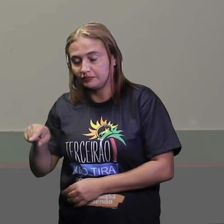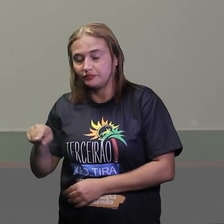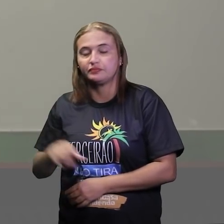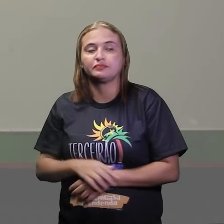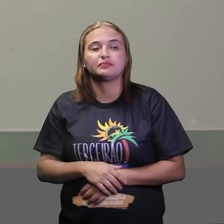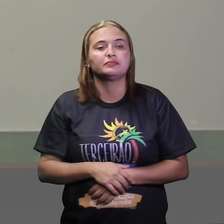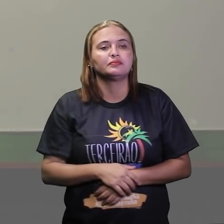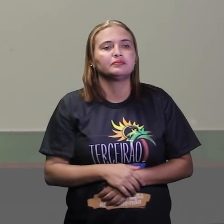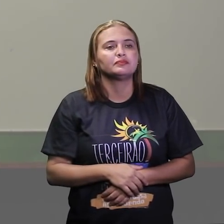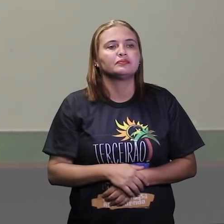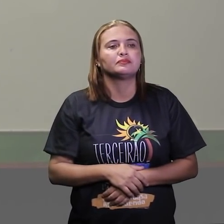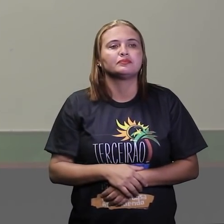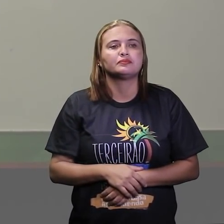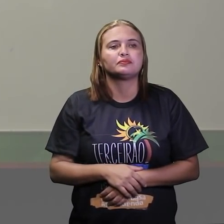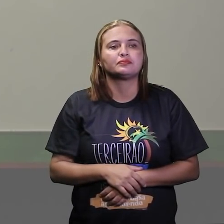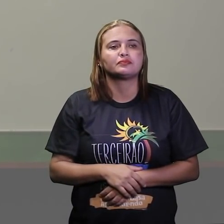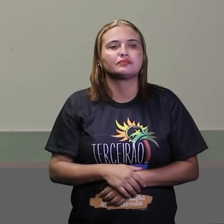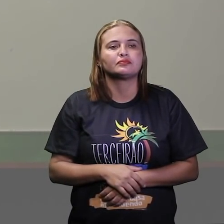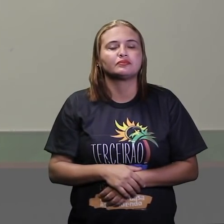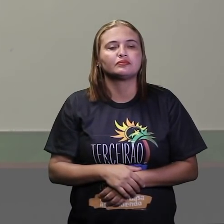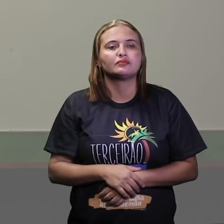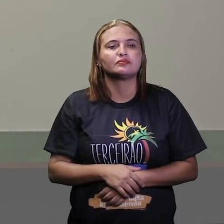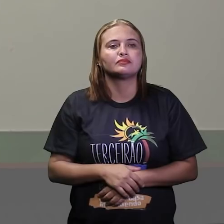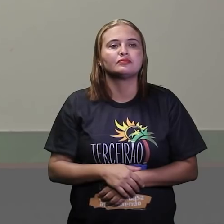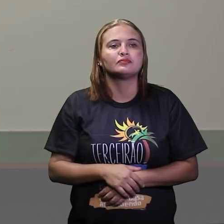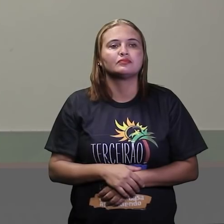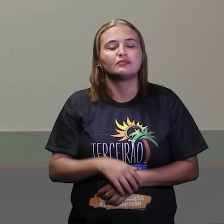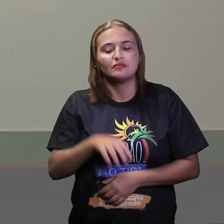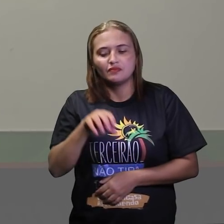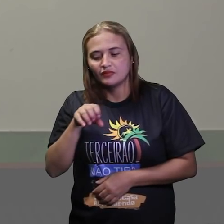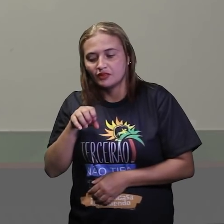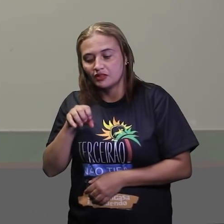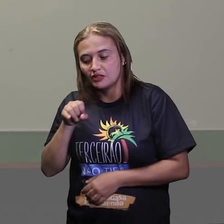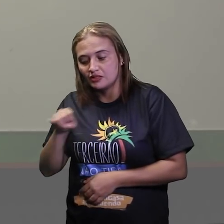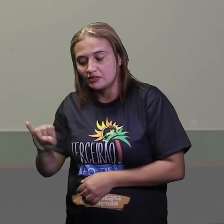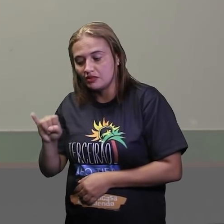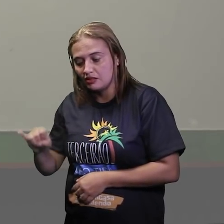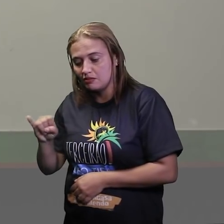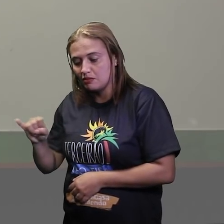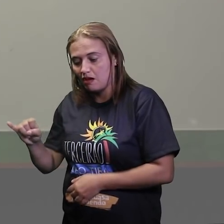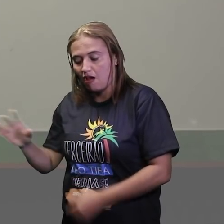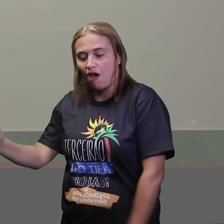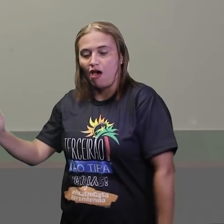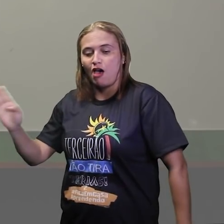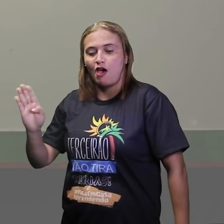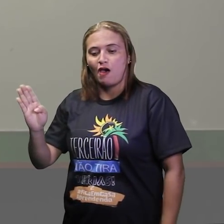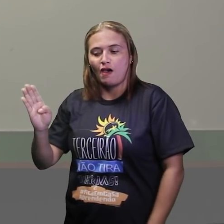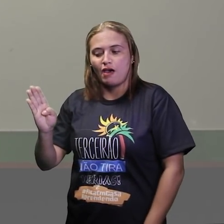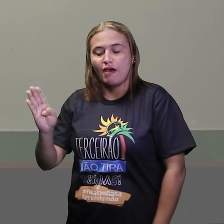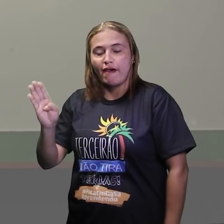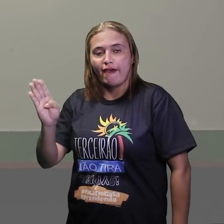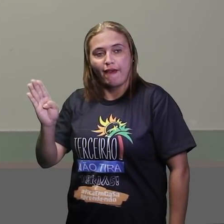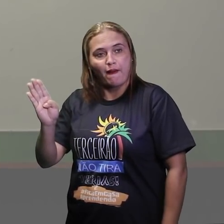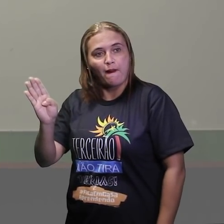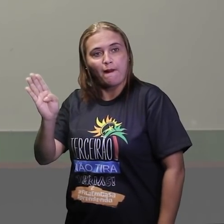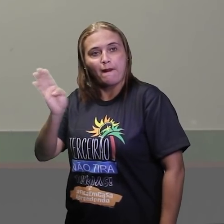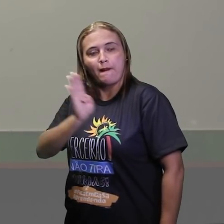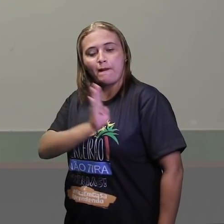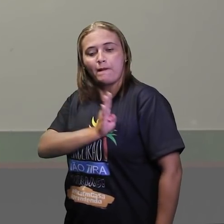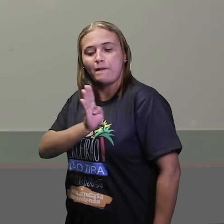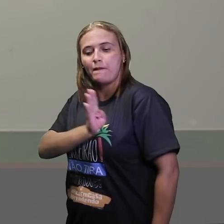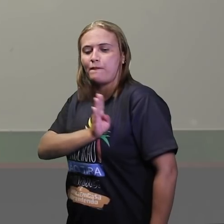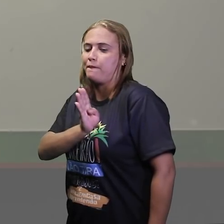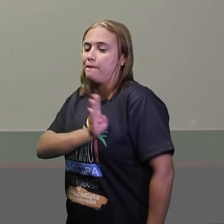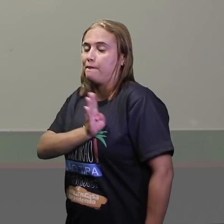ti interessante. Pega essa aqui, ó. Se é liberalismo, é burguês. Pega essa aqui para ti, porque vai te